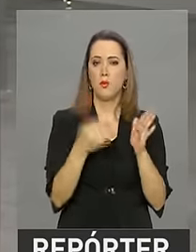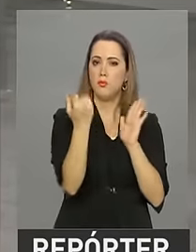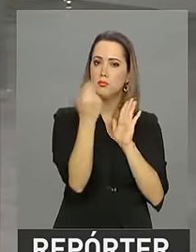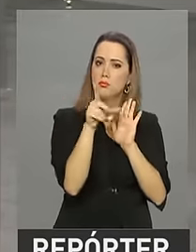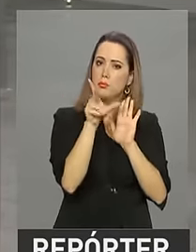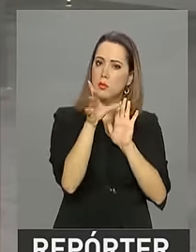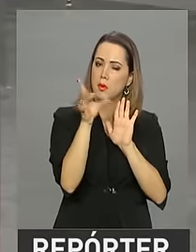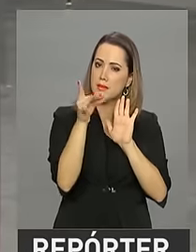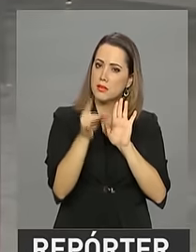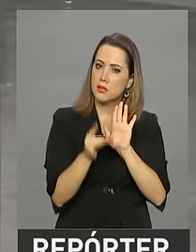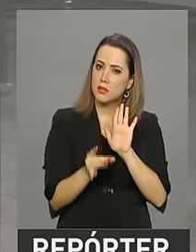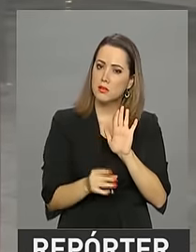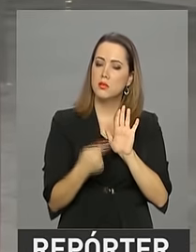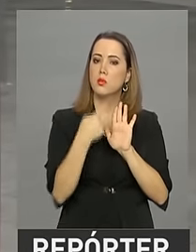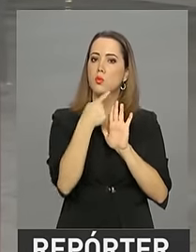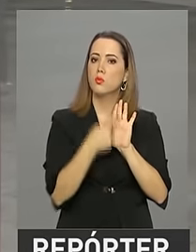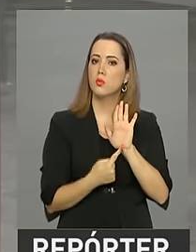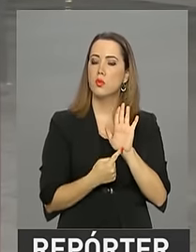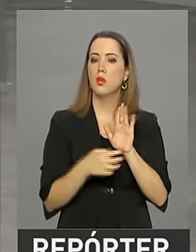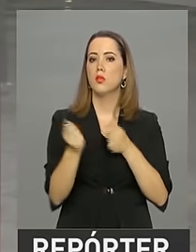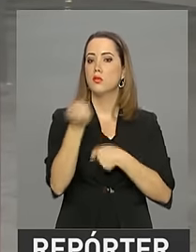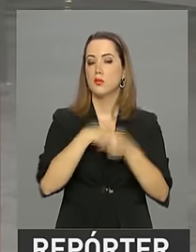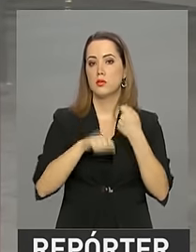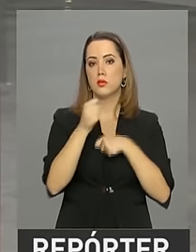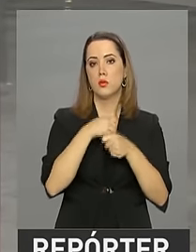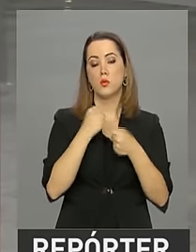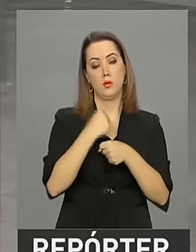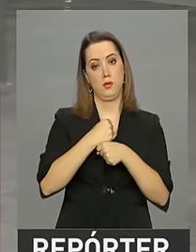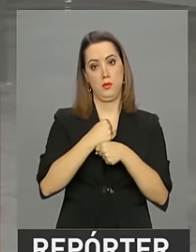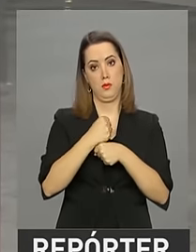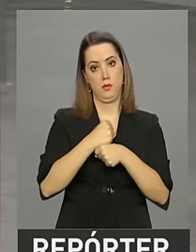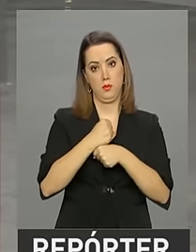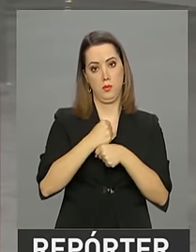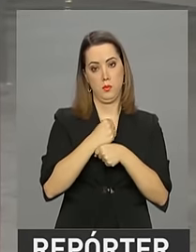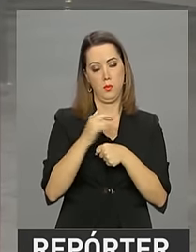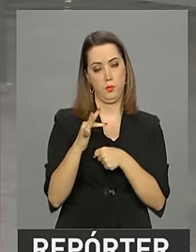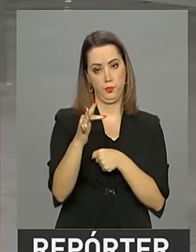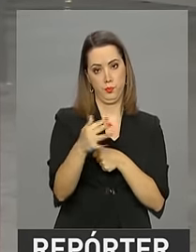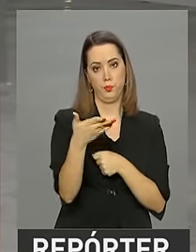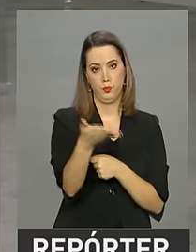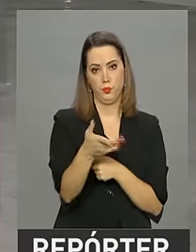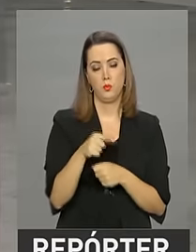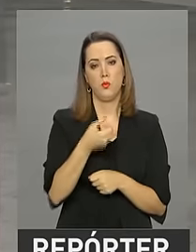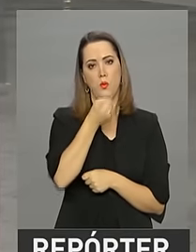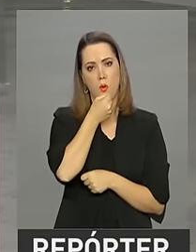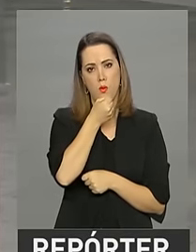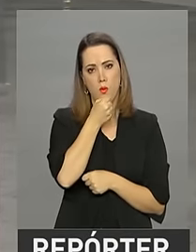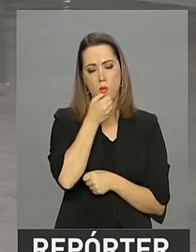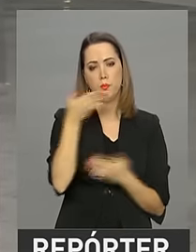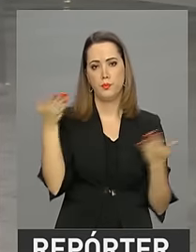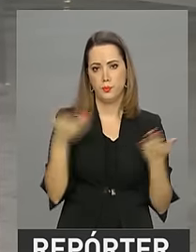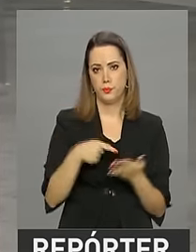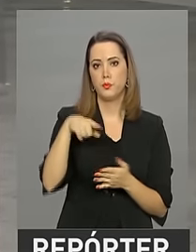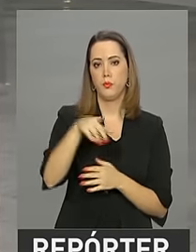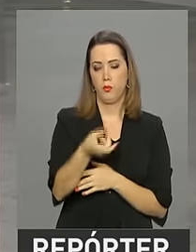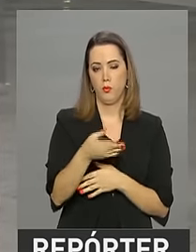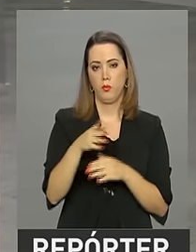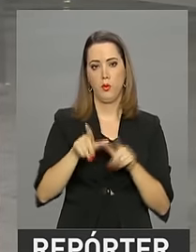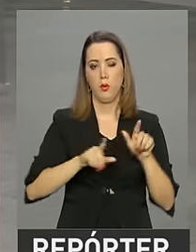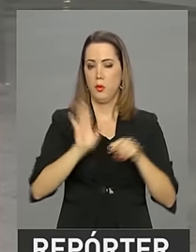detalhar o orçamento de 2017 esta coletiva de imprensa vai ser transmitida ao vivo pela tv